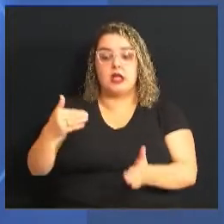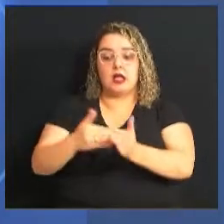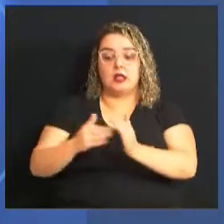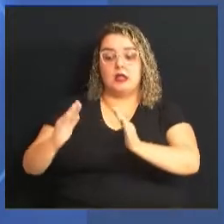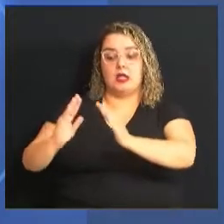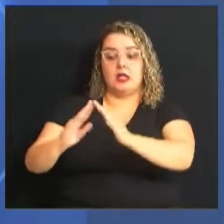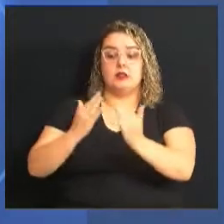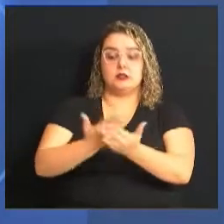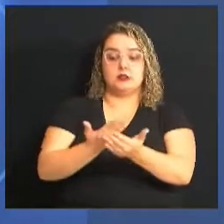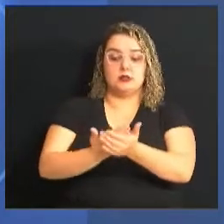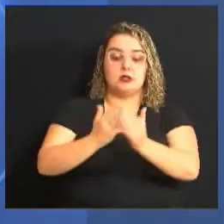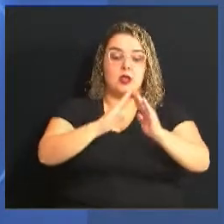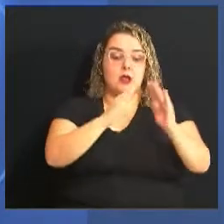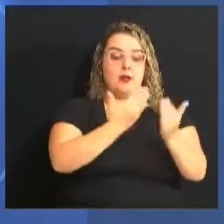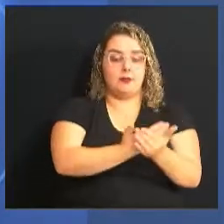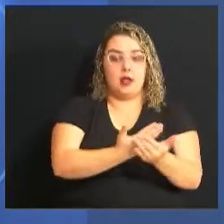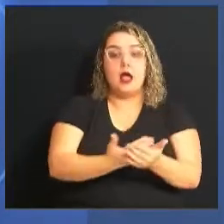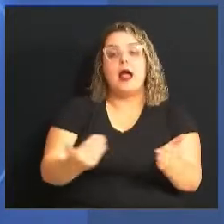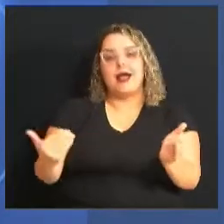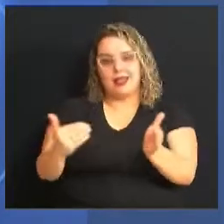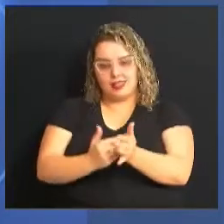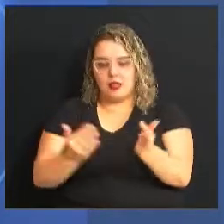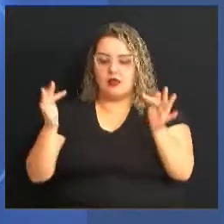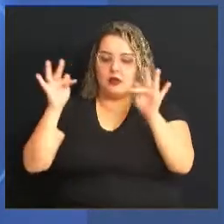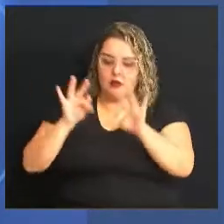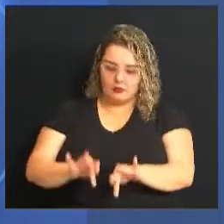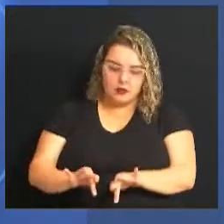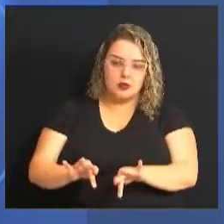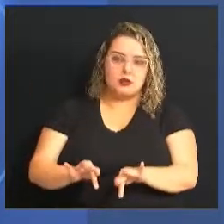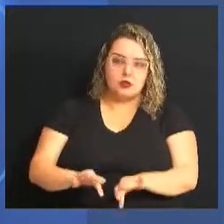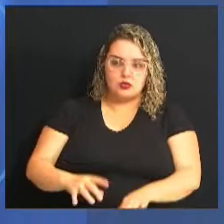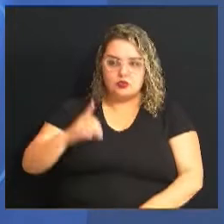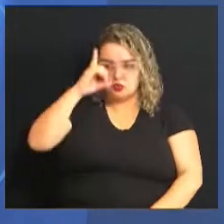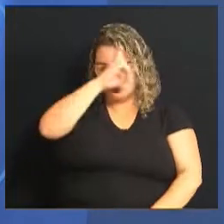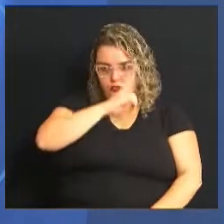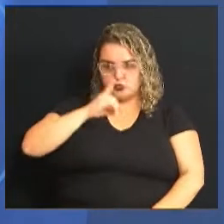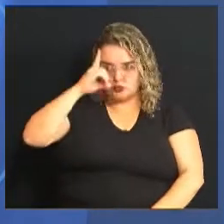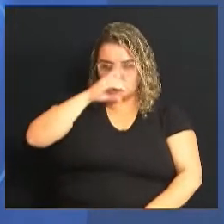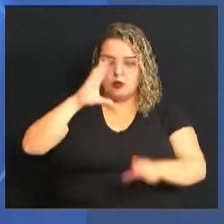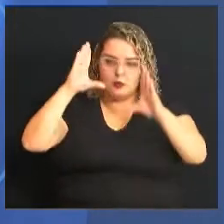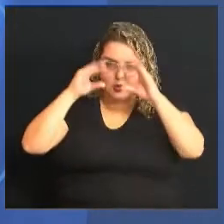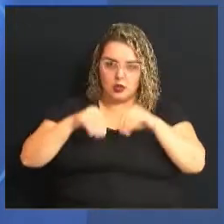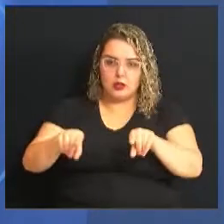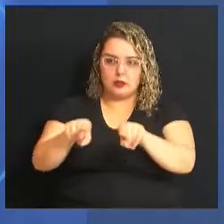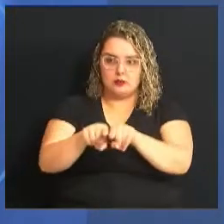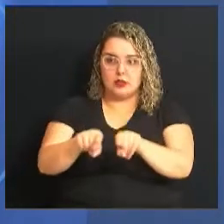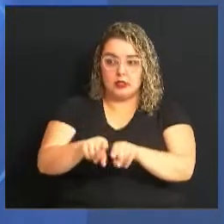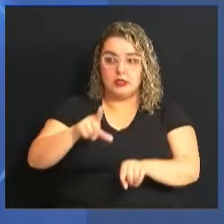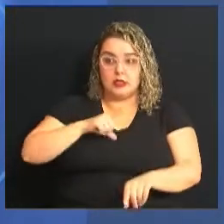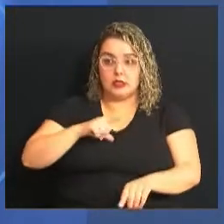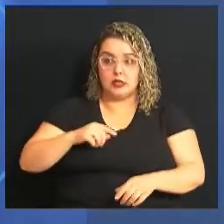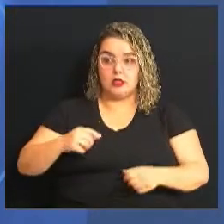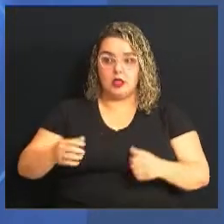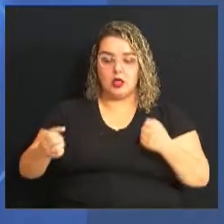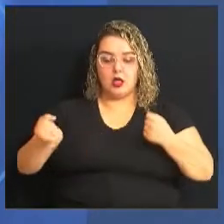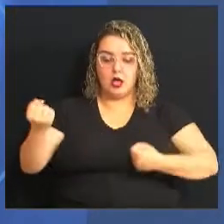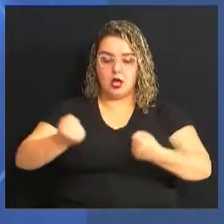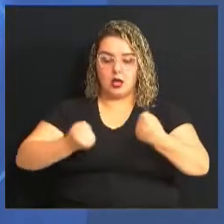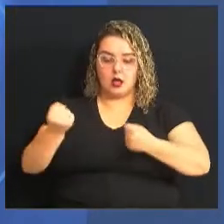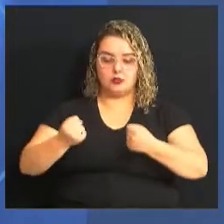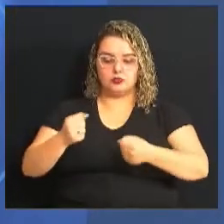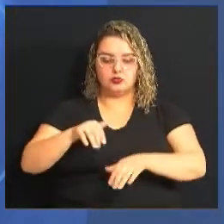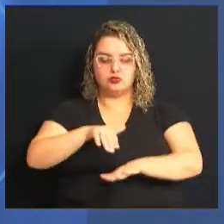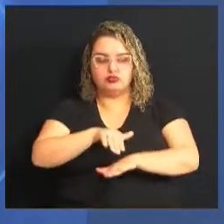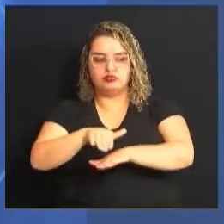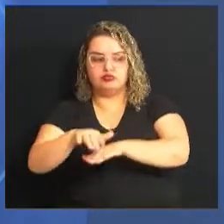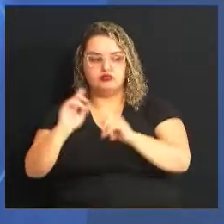encerramento, né? A guarda vai ficar até o encerramento no domingo à noite. Também haverá viaturas fazendo ronda no entorno dos locais